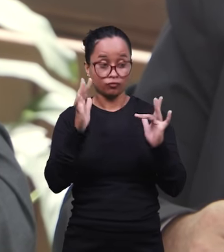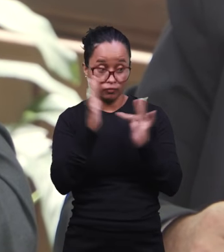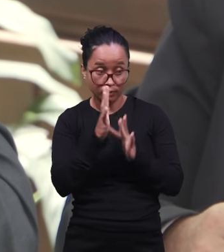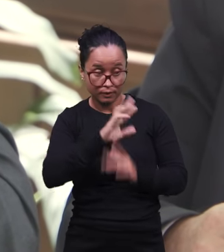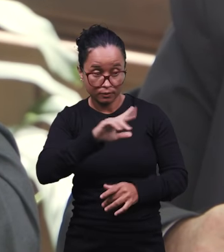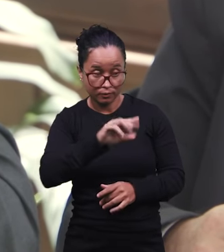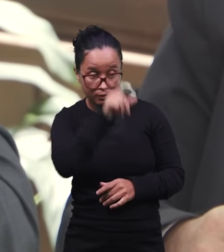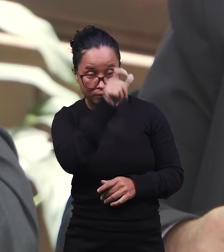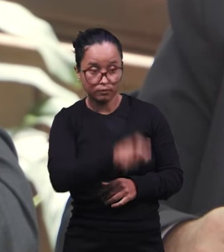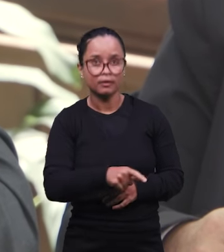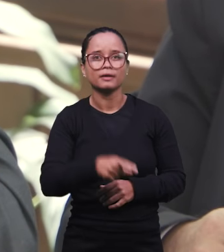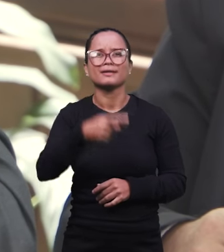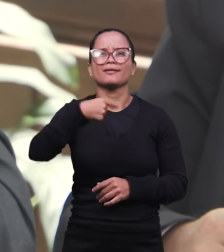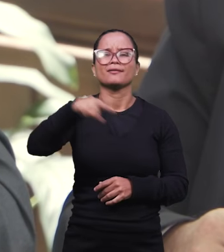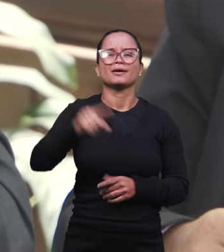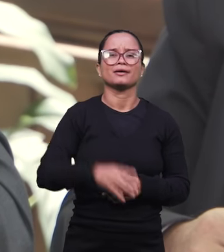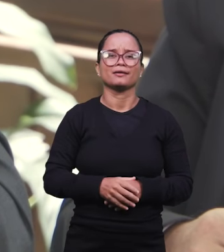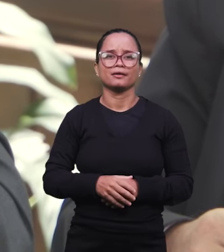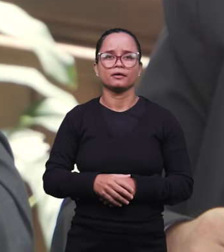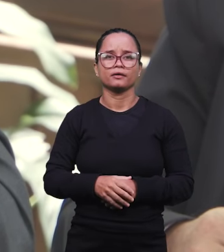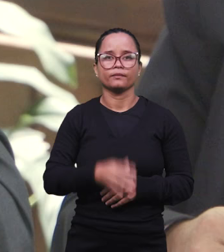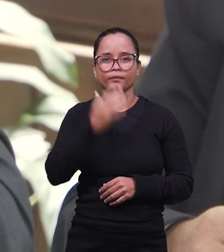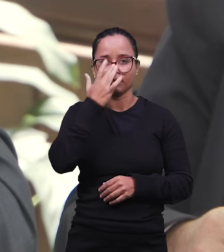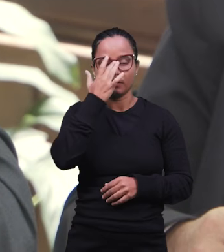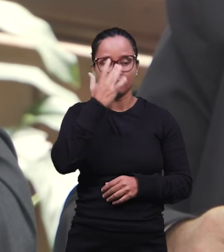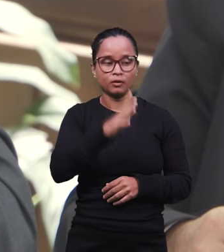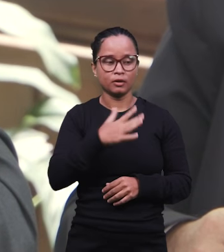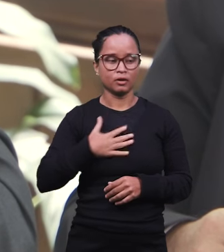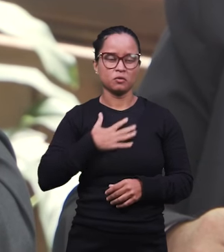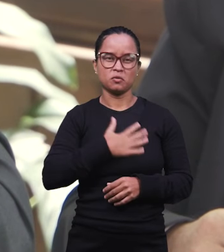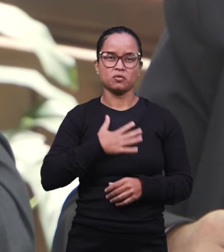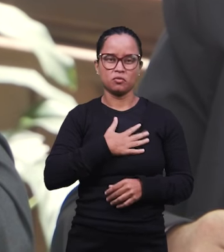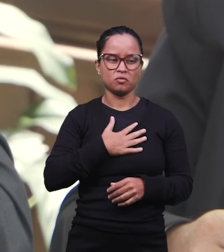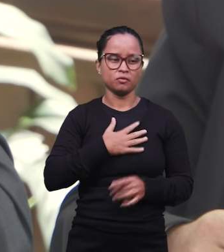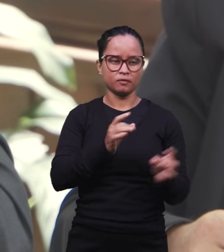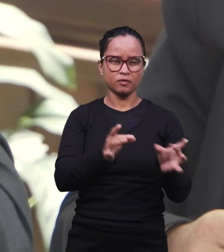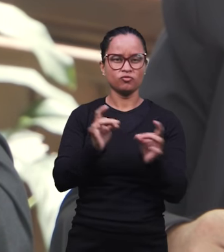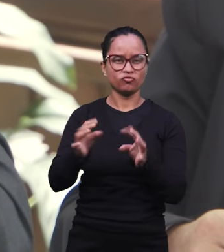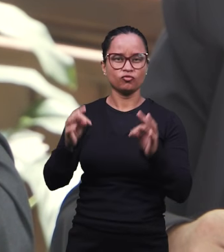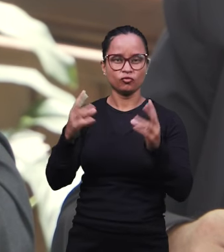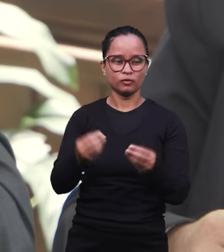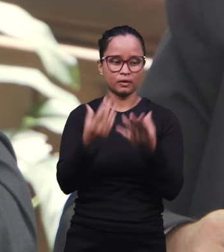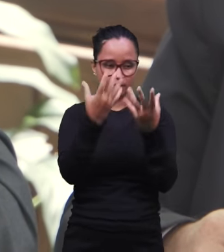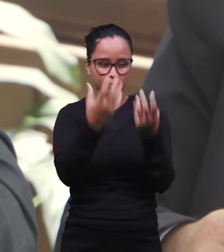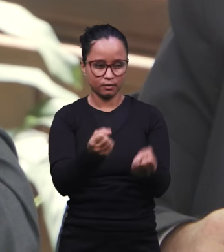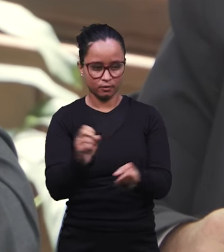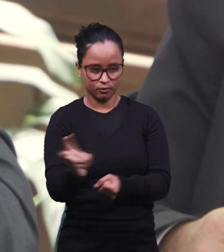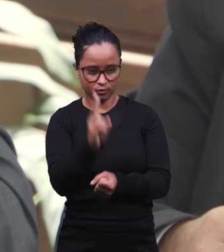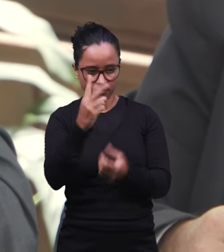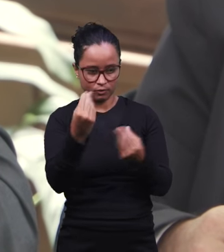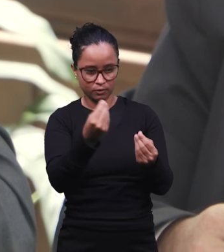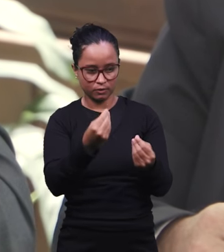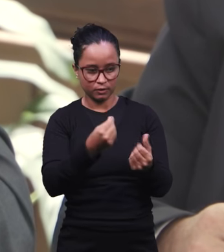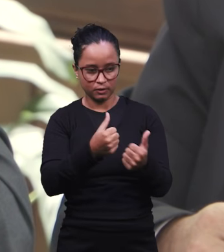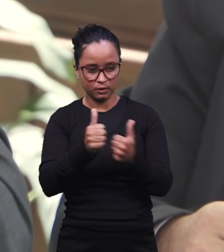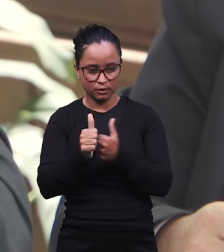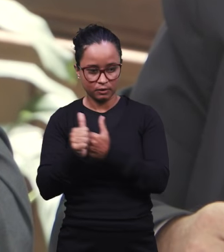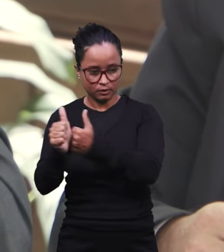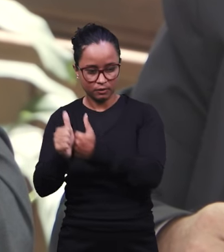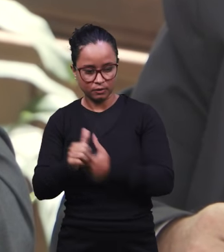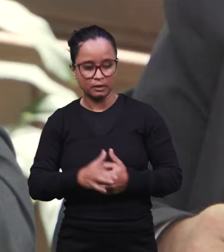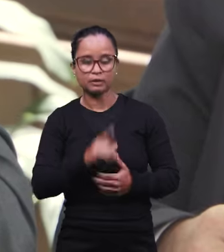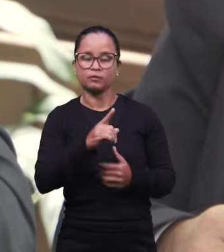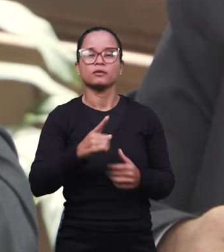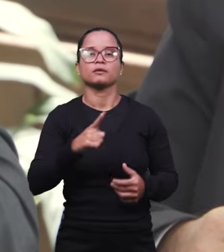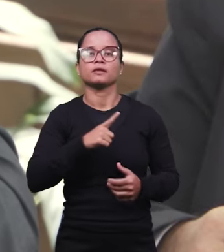não em você. Então vai, se desfaz daquilo que para você é valioso e aceita o valor que eu tenho a te oferecer. Segue-me